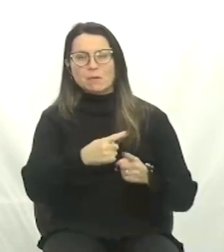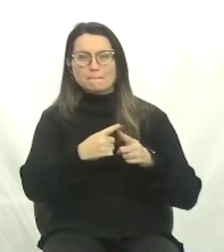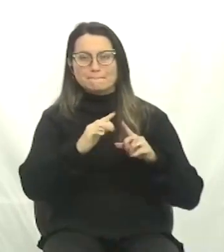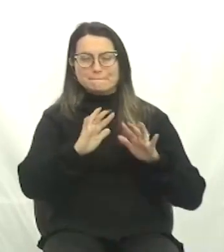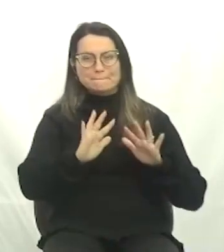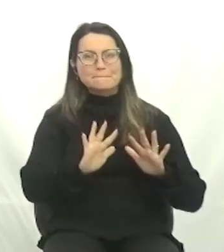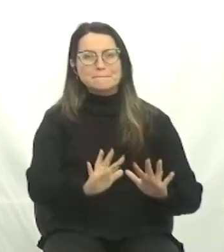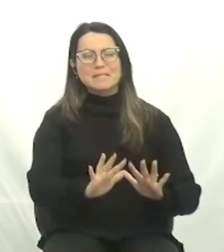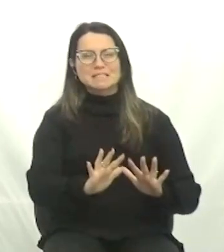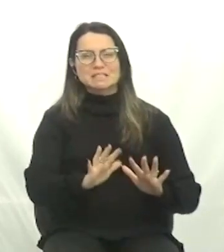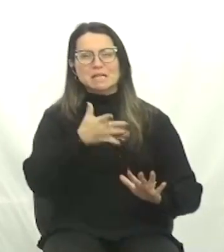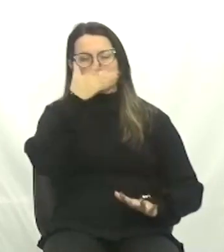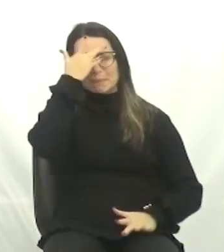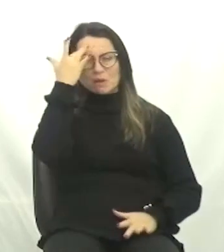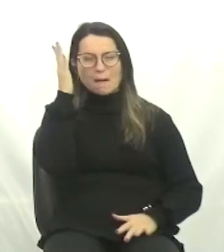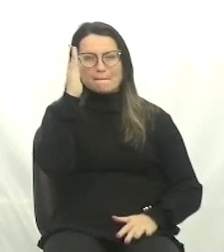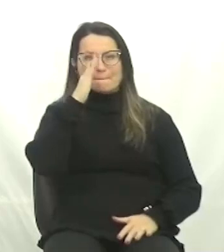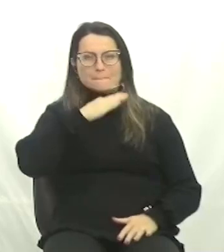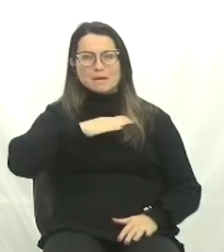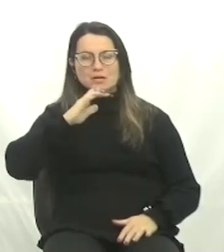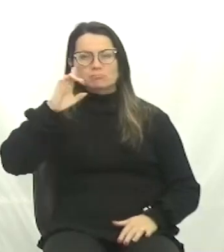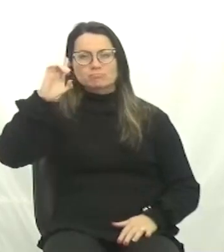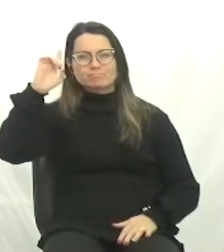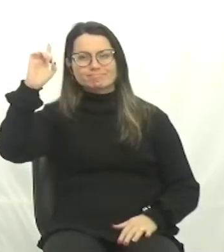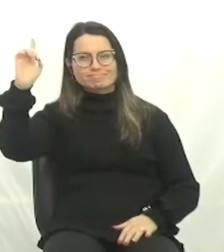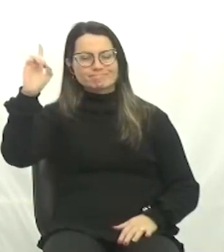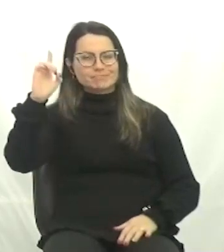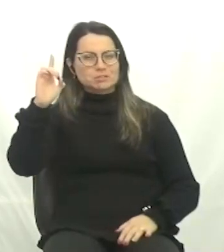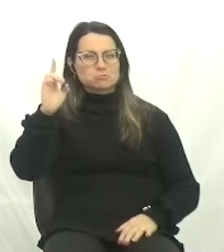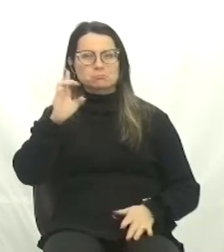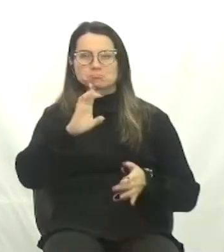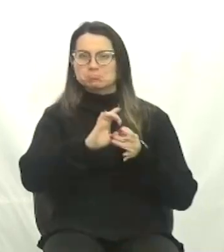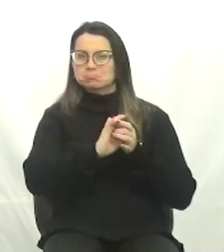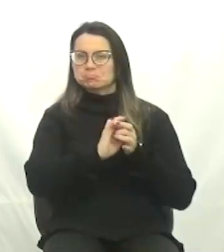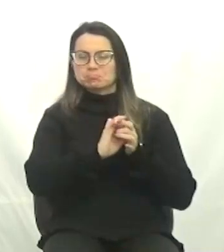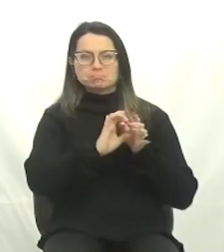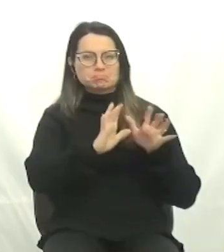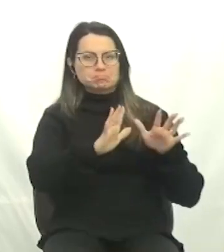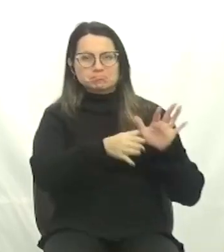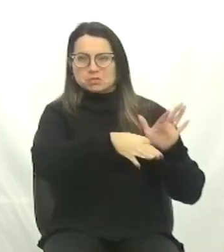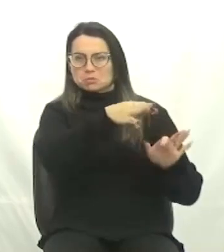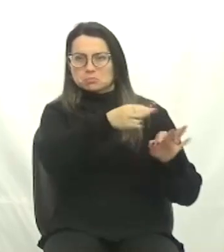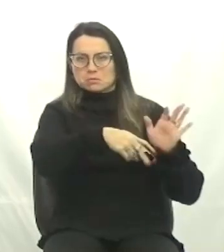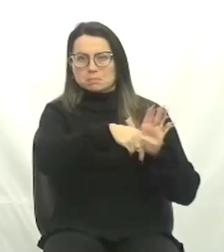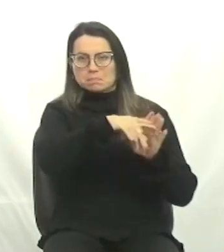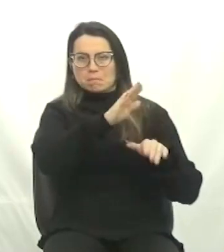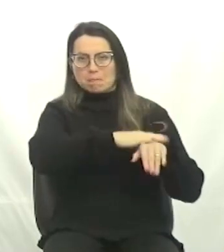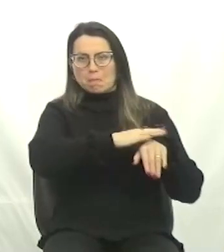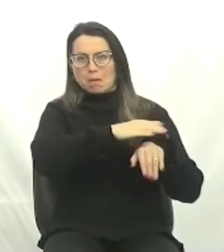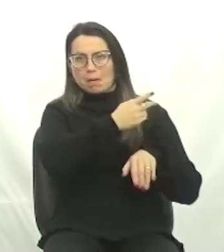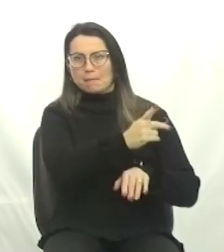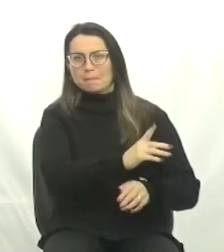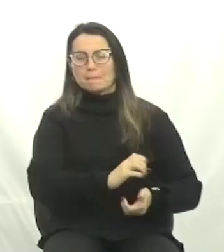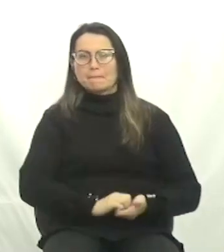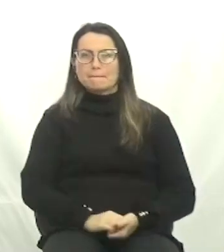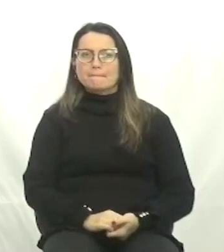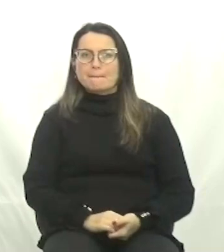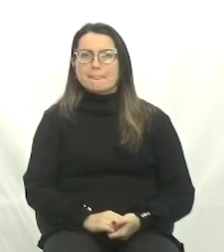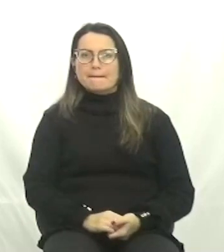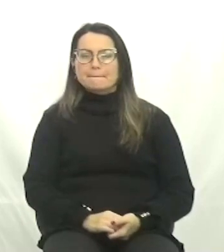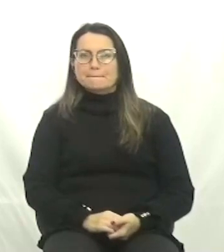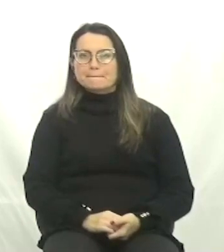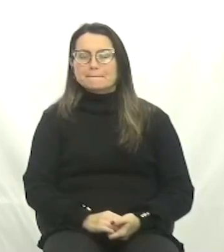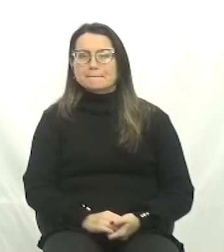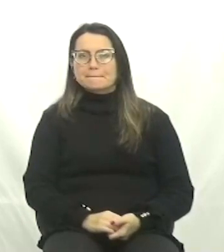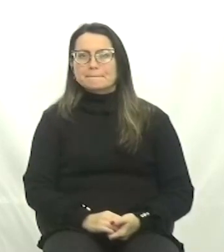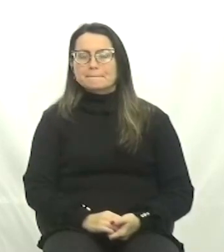Solicito agora que a senhora faça a leitura do expediente. Sessão do dia 12 de 6 de 2023,